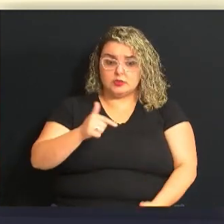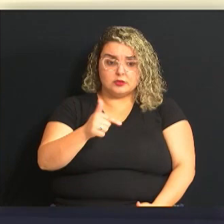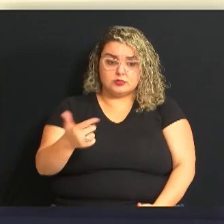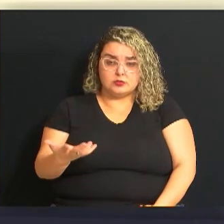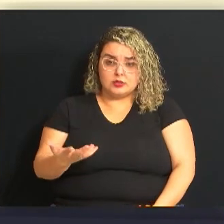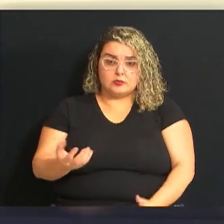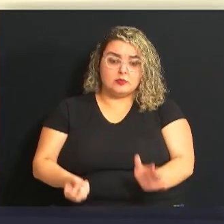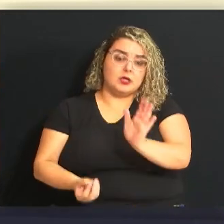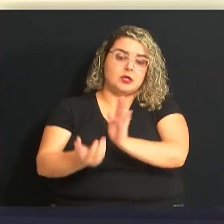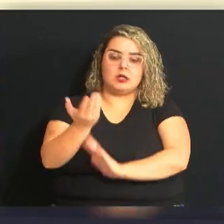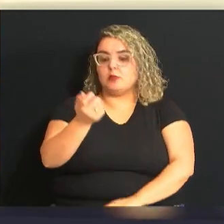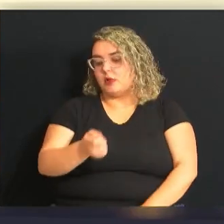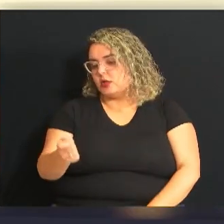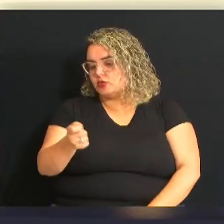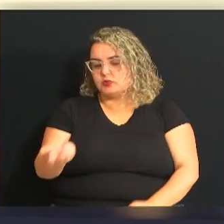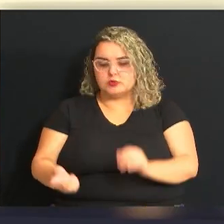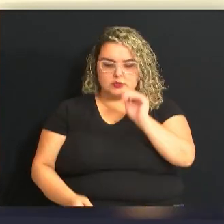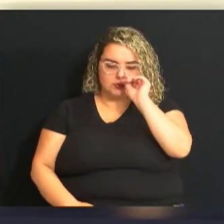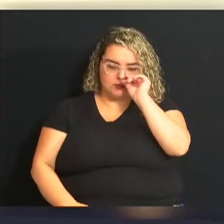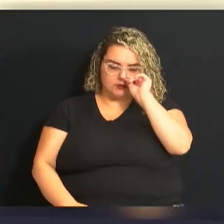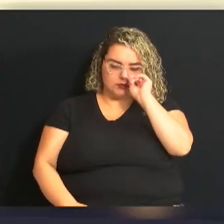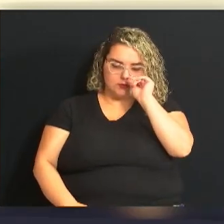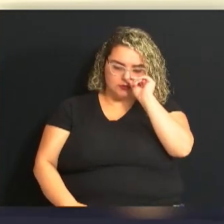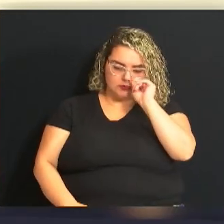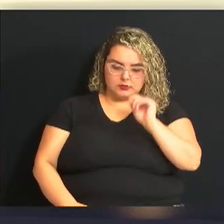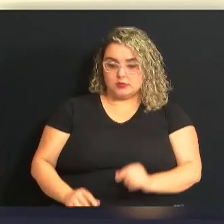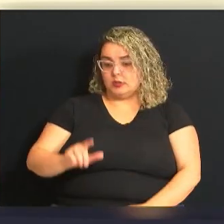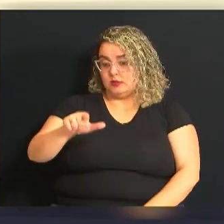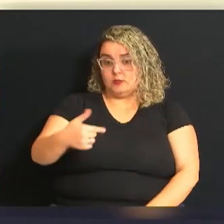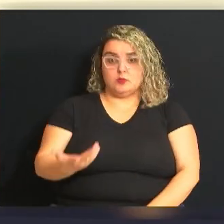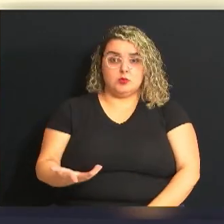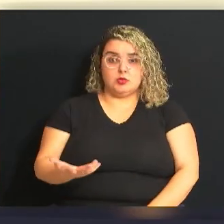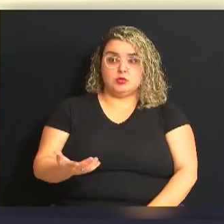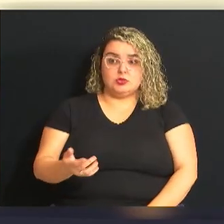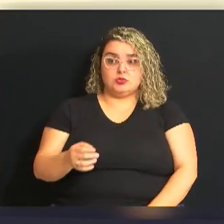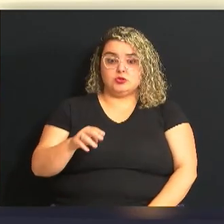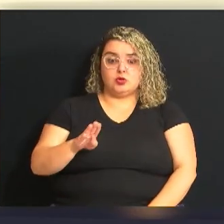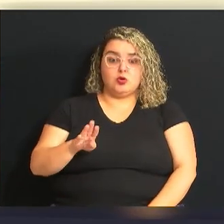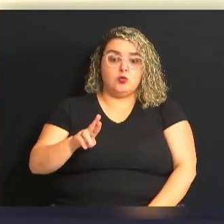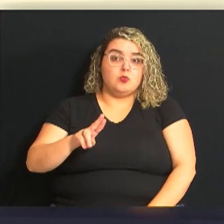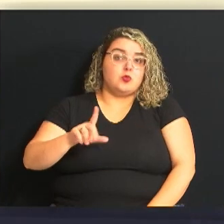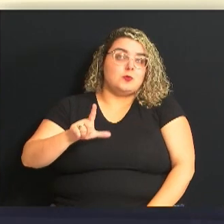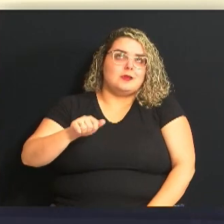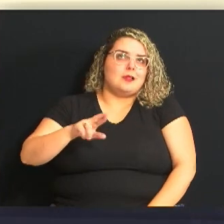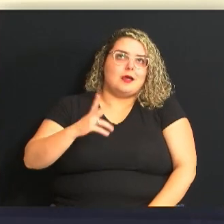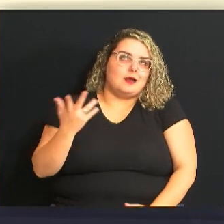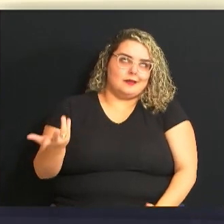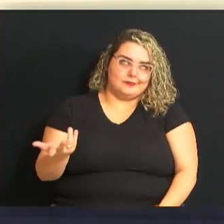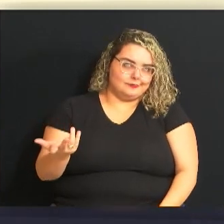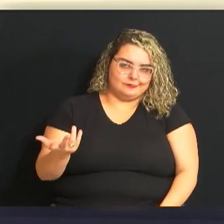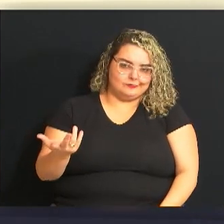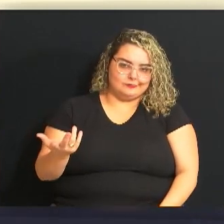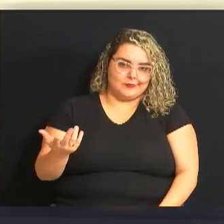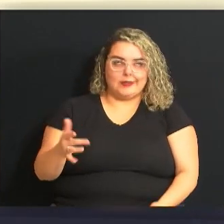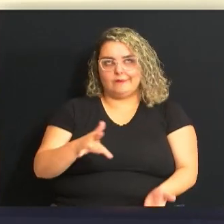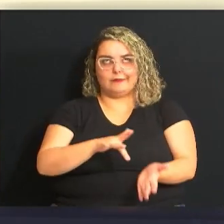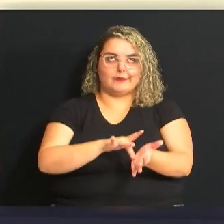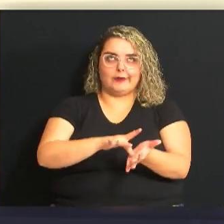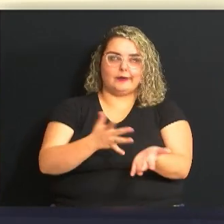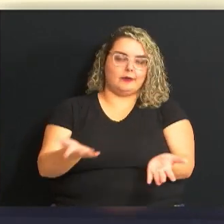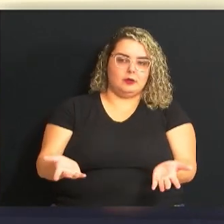do plano diretor e a legislação urbanística aqui da cidade. Ela realizou uma segunda reunião na última sexta-feira. Vamos ver como